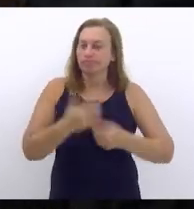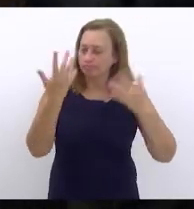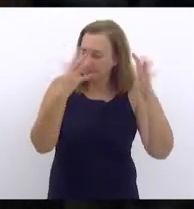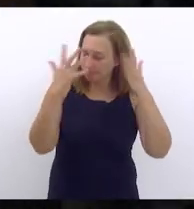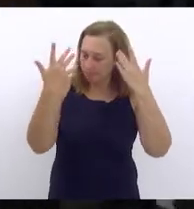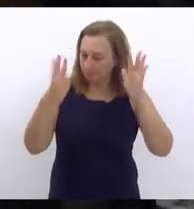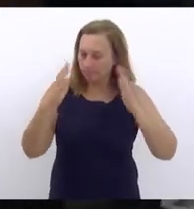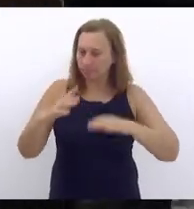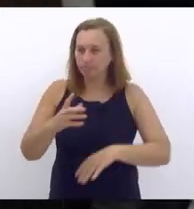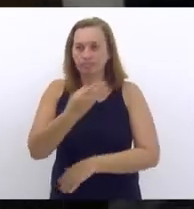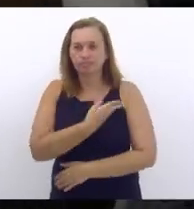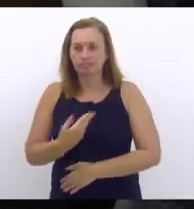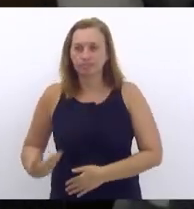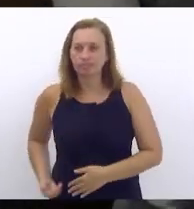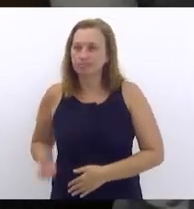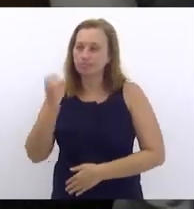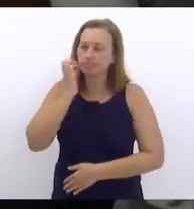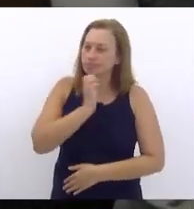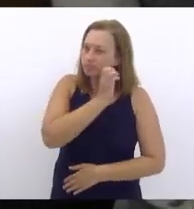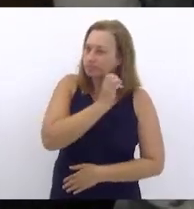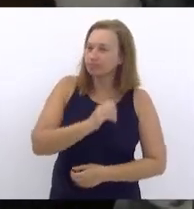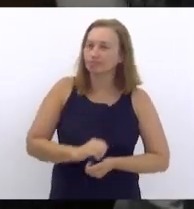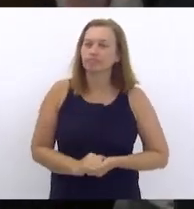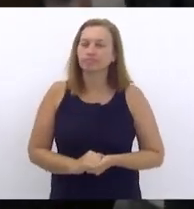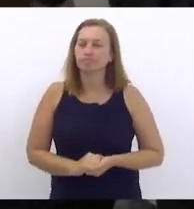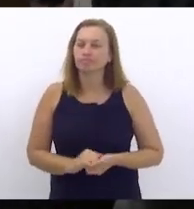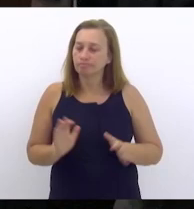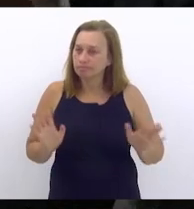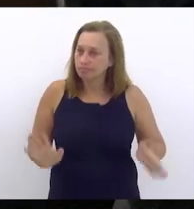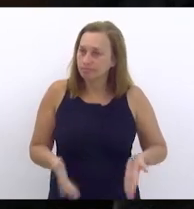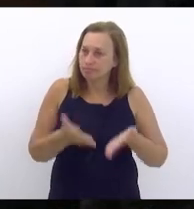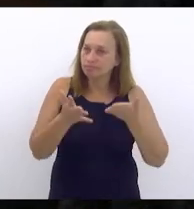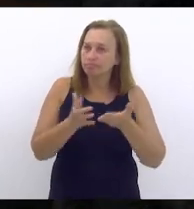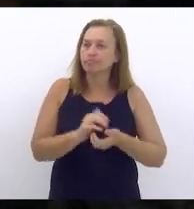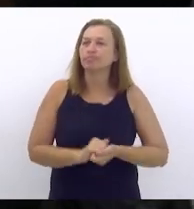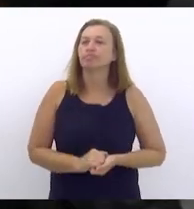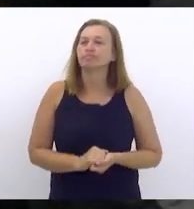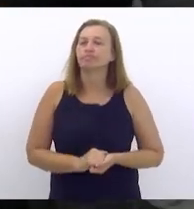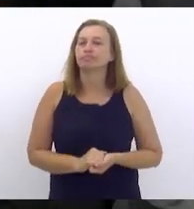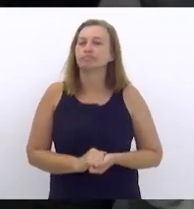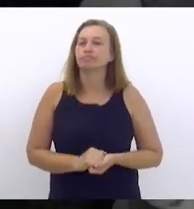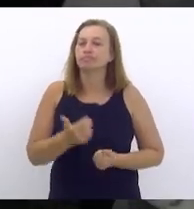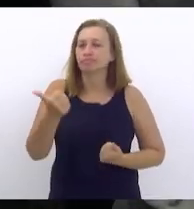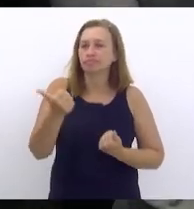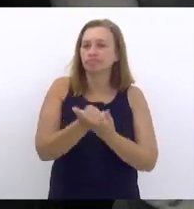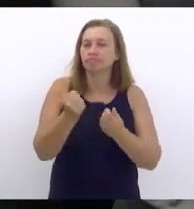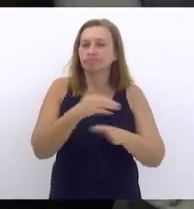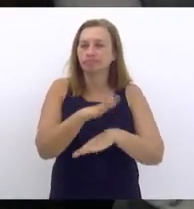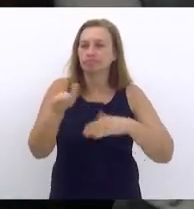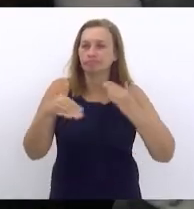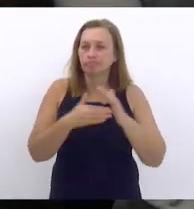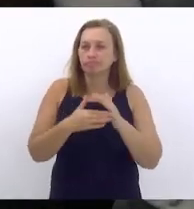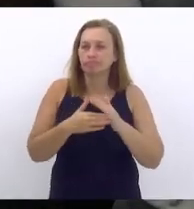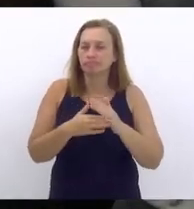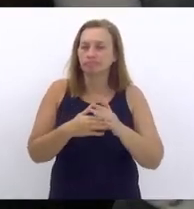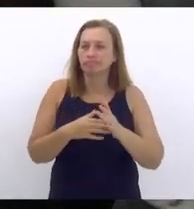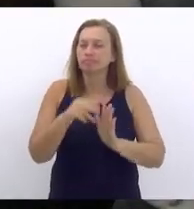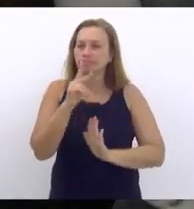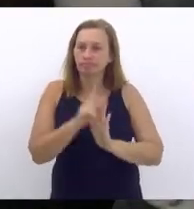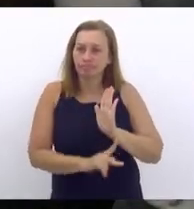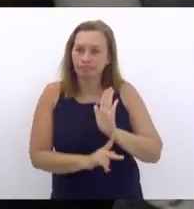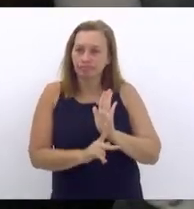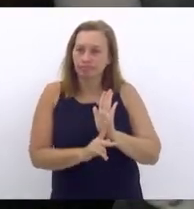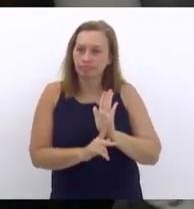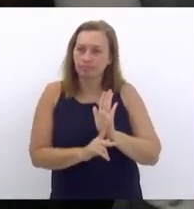Parabéns, governador Cláudio Castro, pela iniciativa e apoio total ao projeto, que